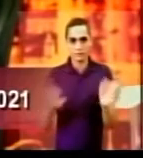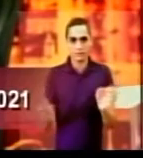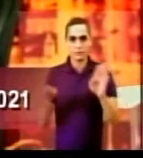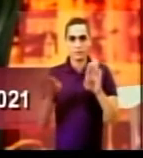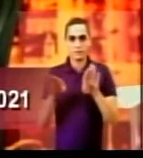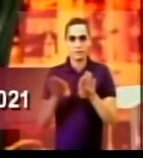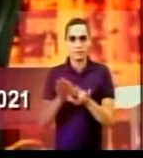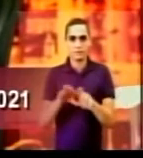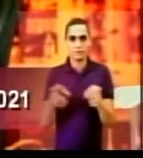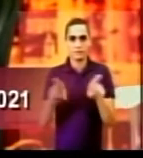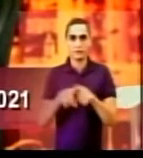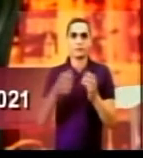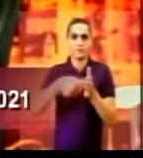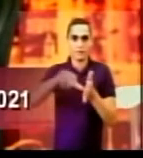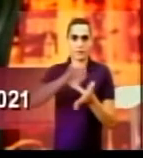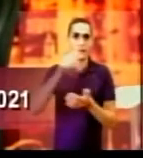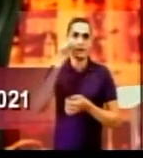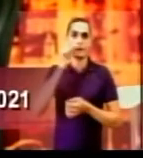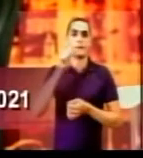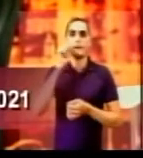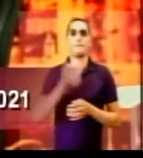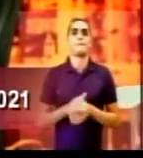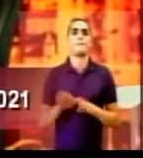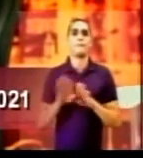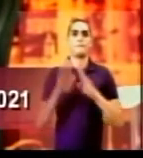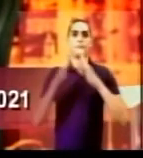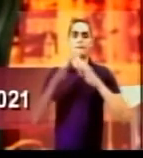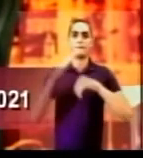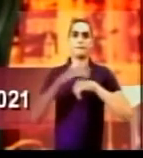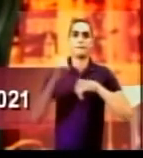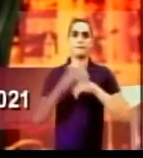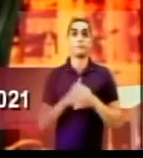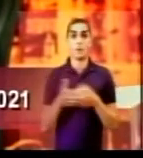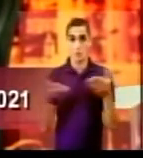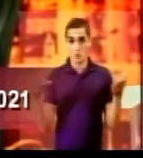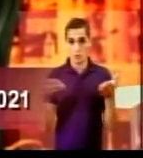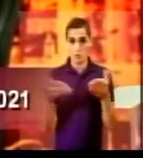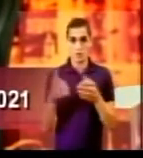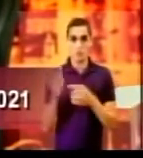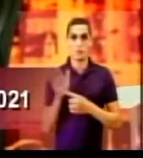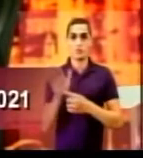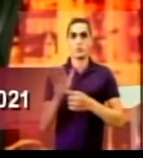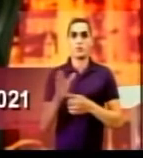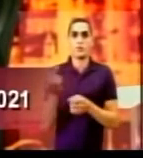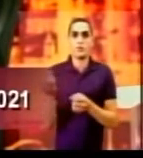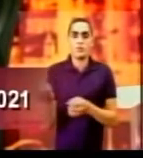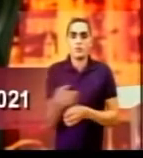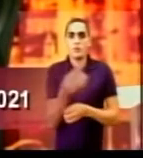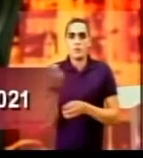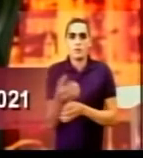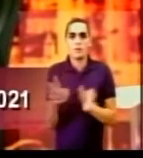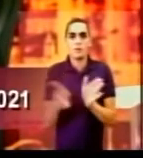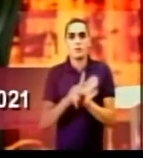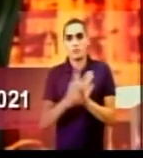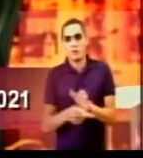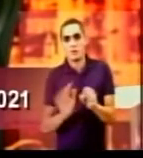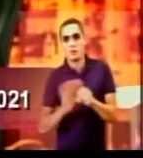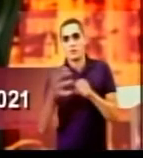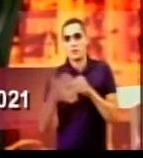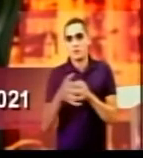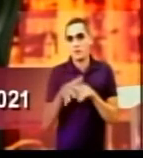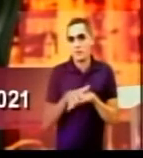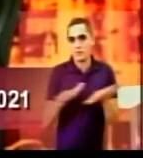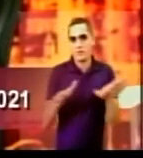de uma parceria entre a Secretaria da Mulher e o Lar de Fátima. Hoje, quem apresenta os dados da pandemia no município